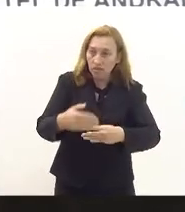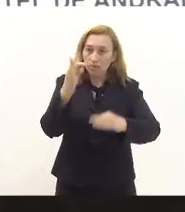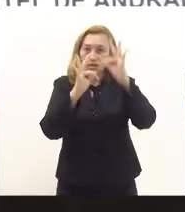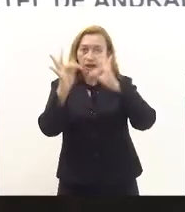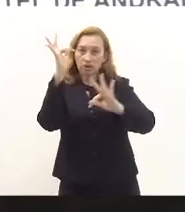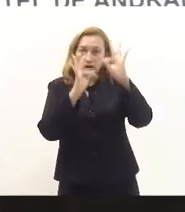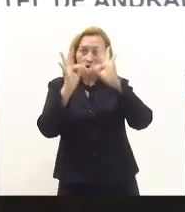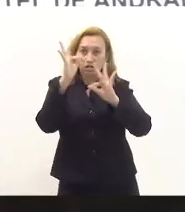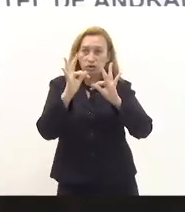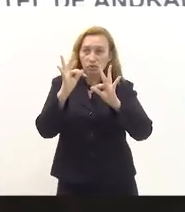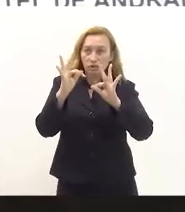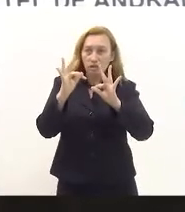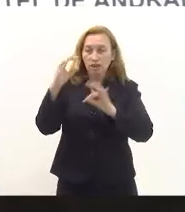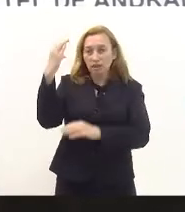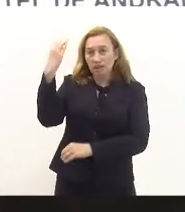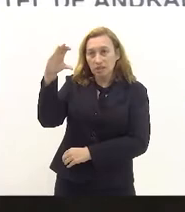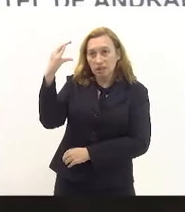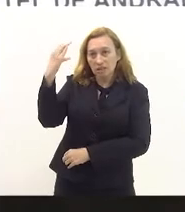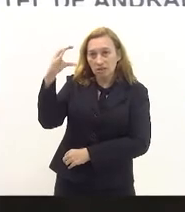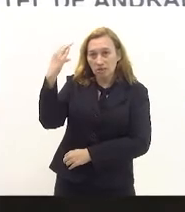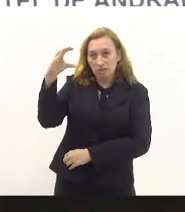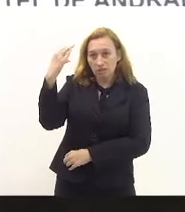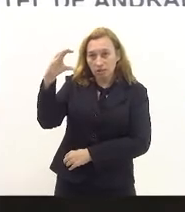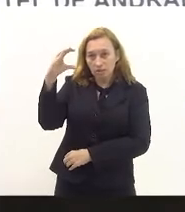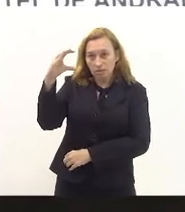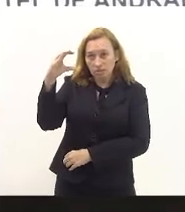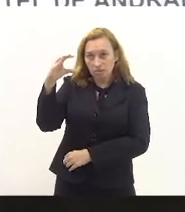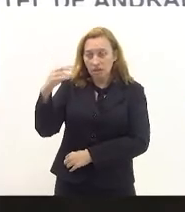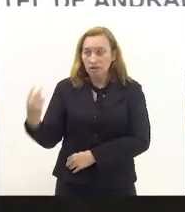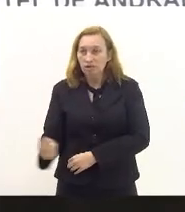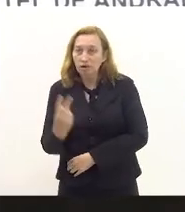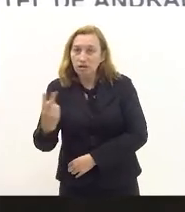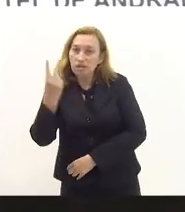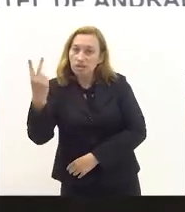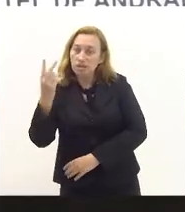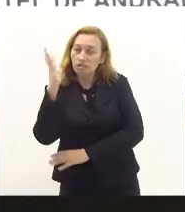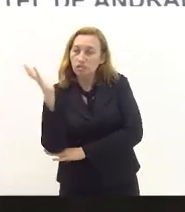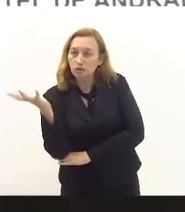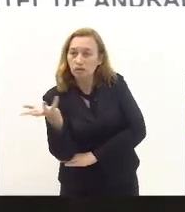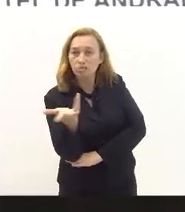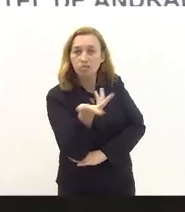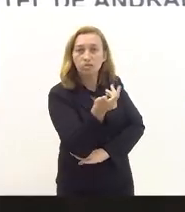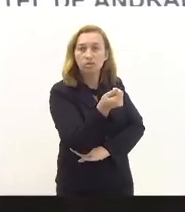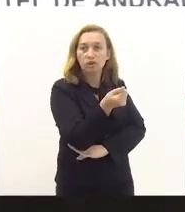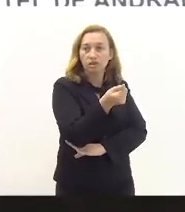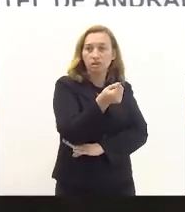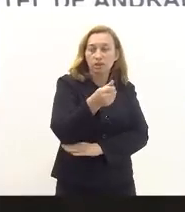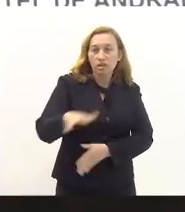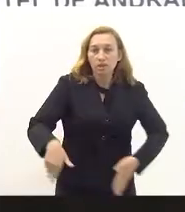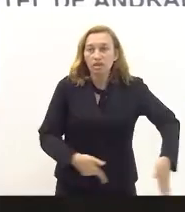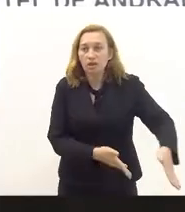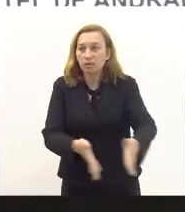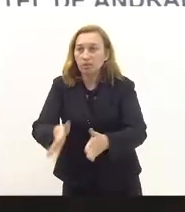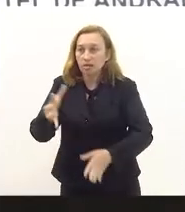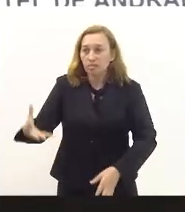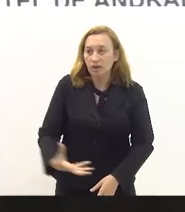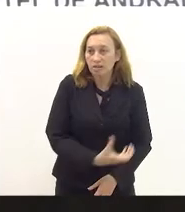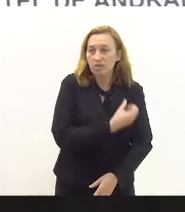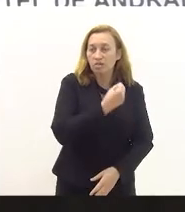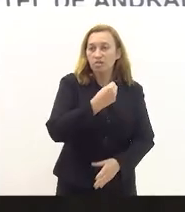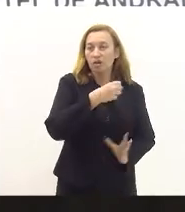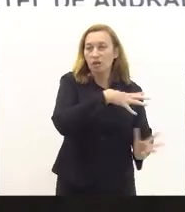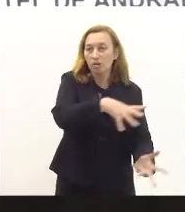e científicos, além da preservação do meio ambiente, caminho para salvar o planeta